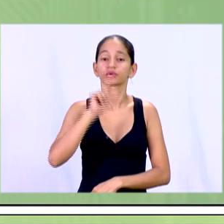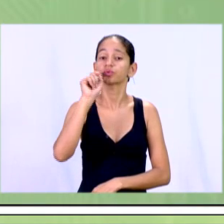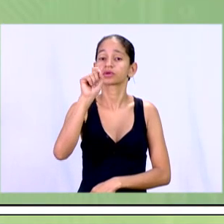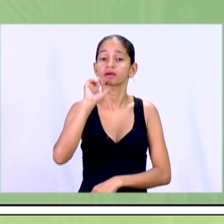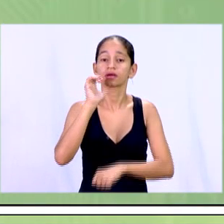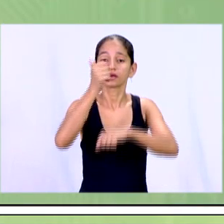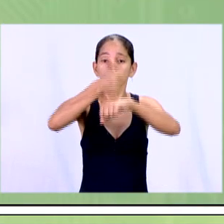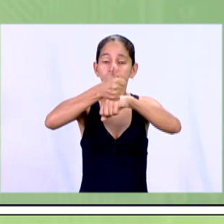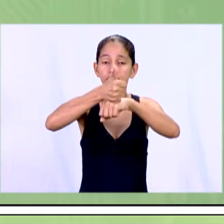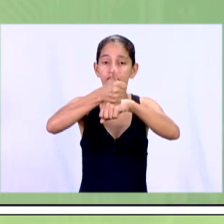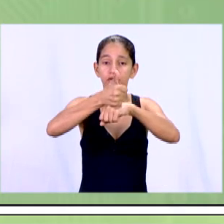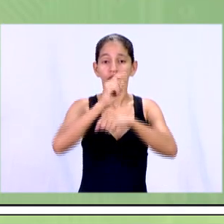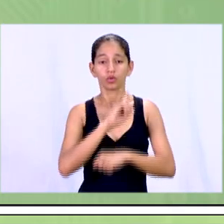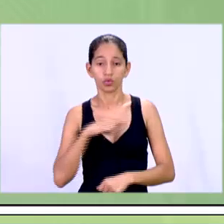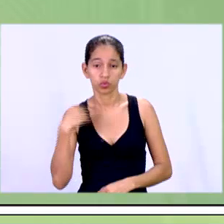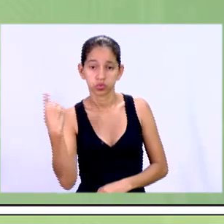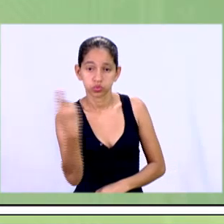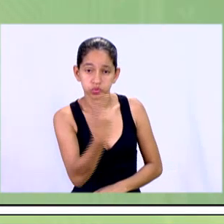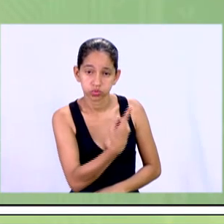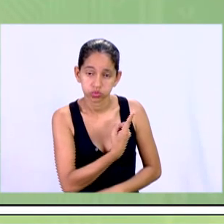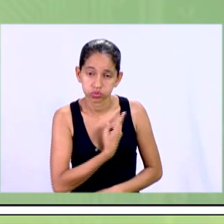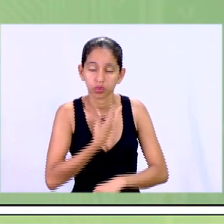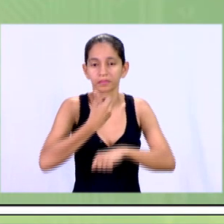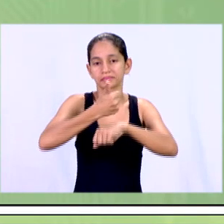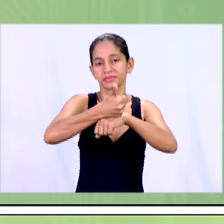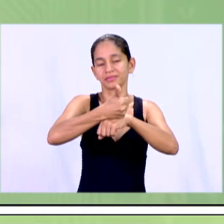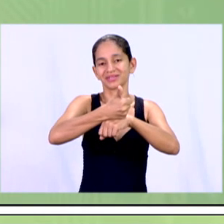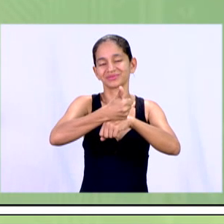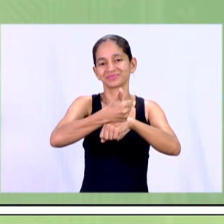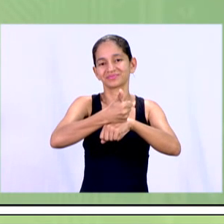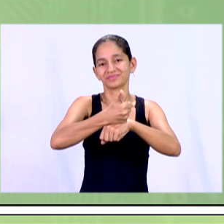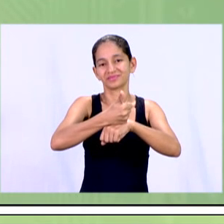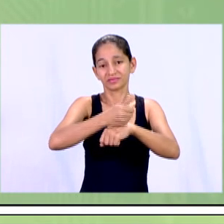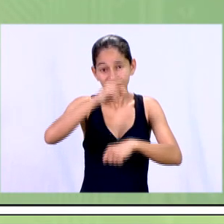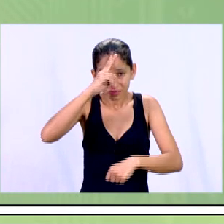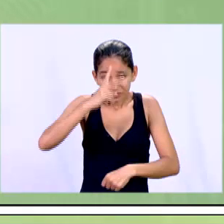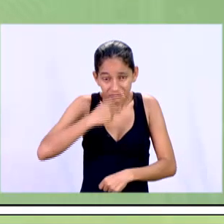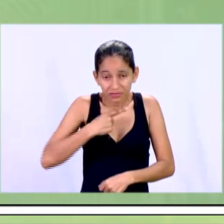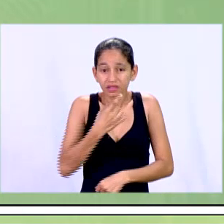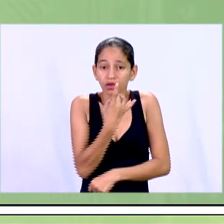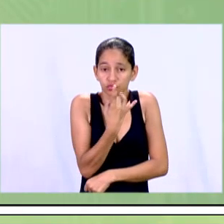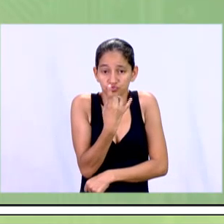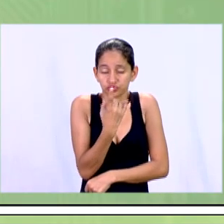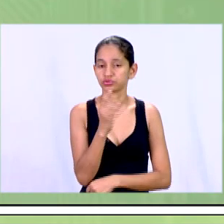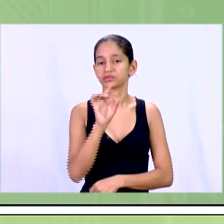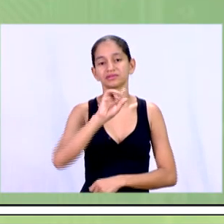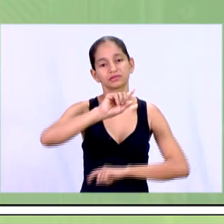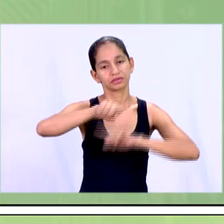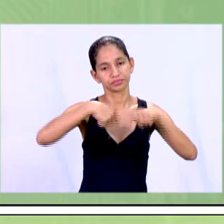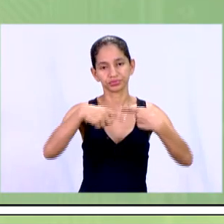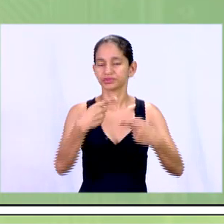quê? O nós sobre o eu. Né? Então, é importante que a empresa esteja